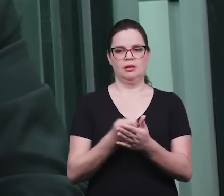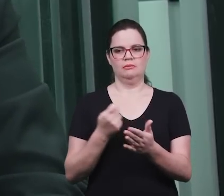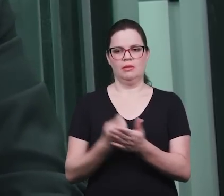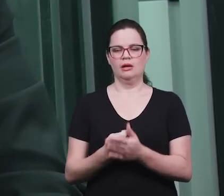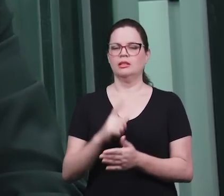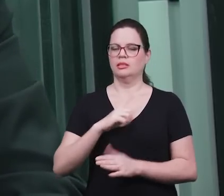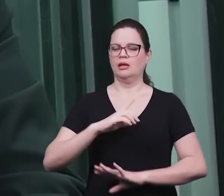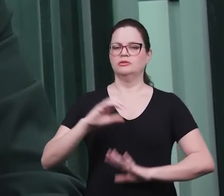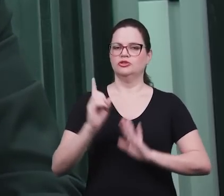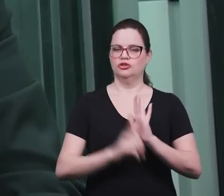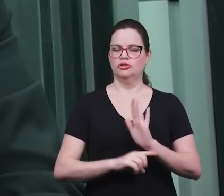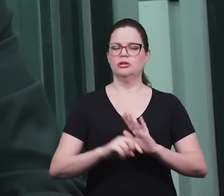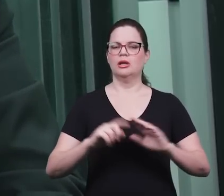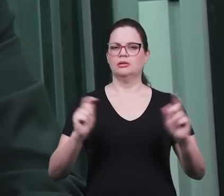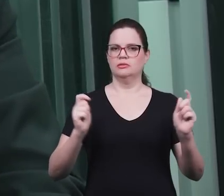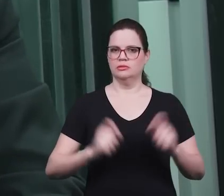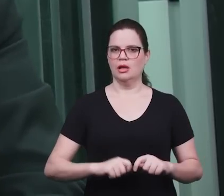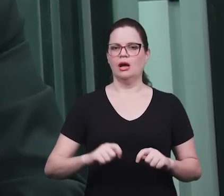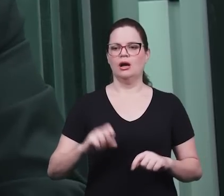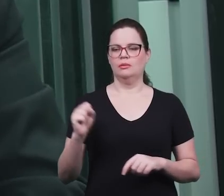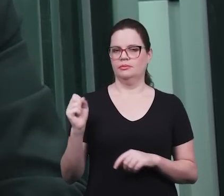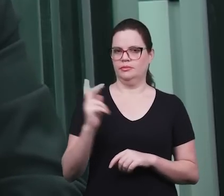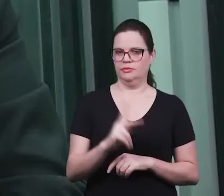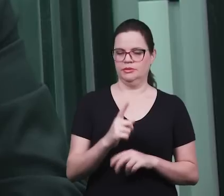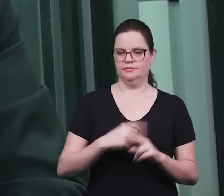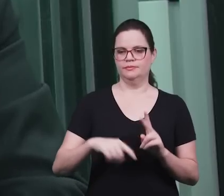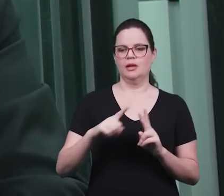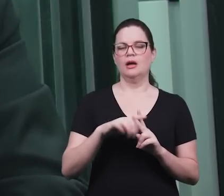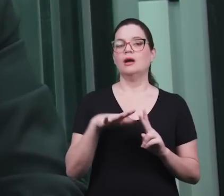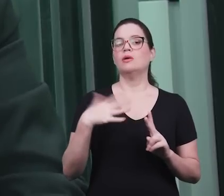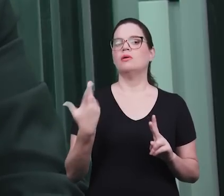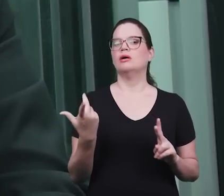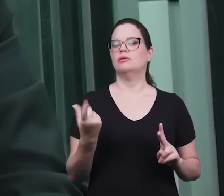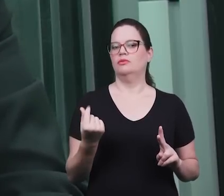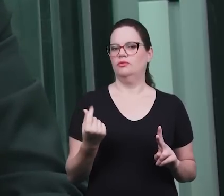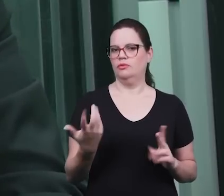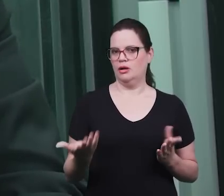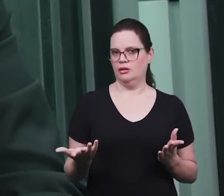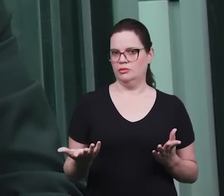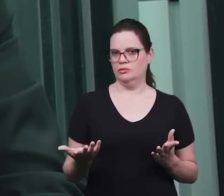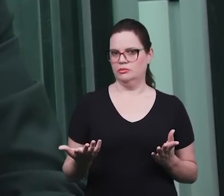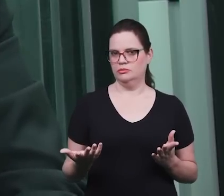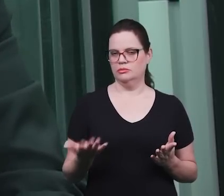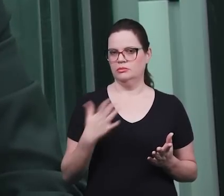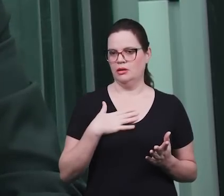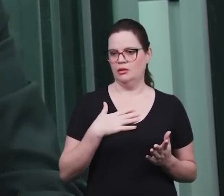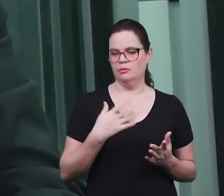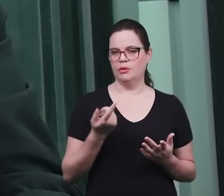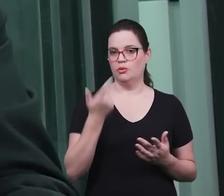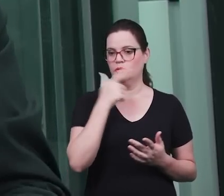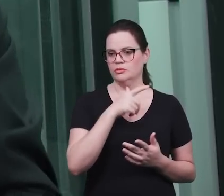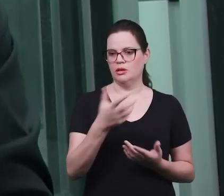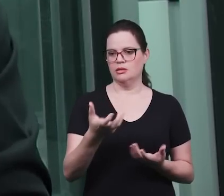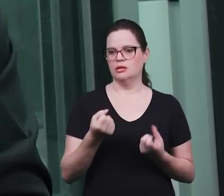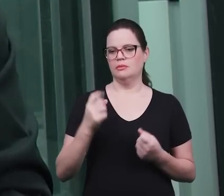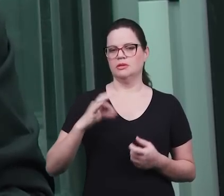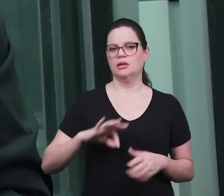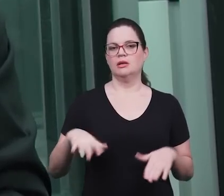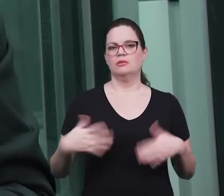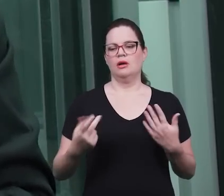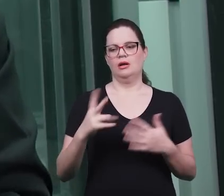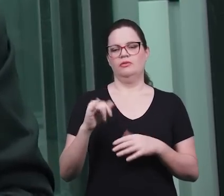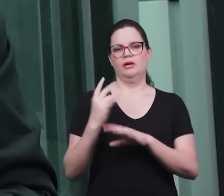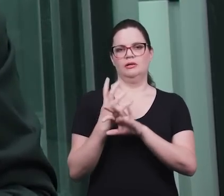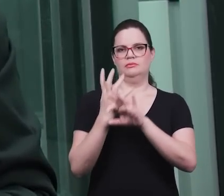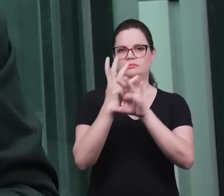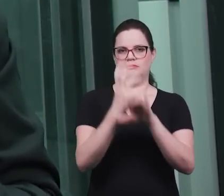direito a um benefício previdenciário. E aí você passa à segunda pergunta: de quanto é o meu benefício previdenciário? E aí, esse benefício ele vai ser calculado